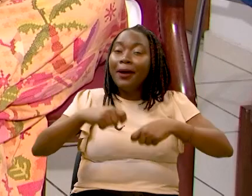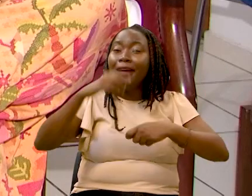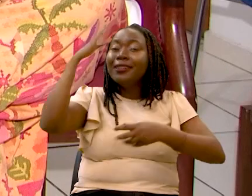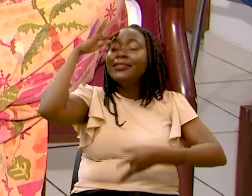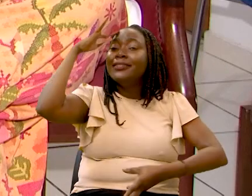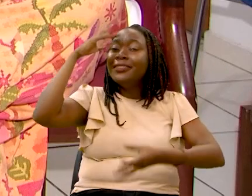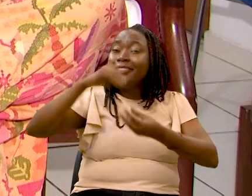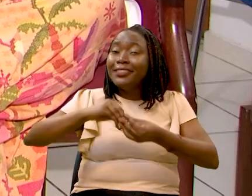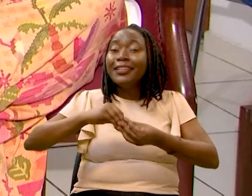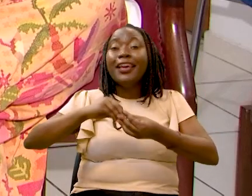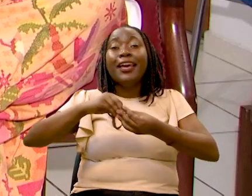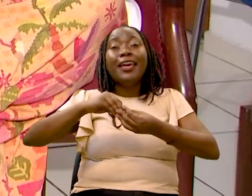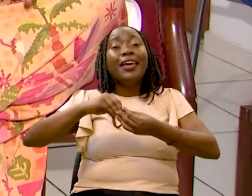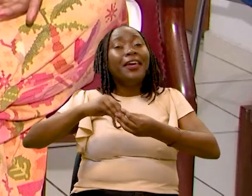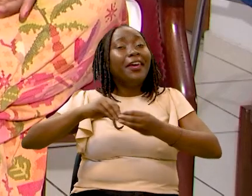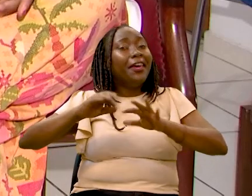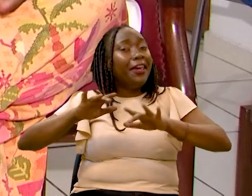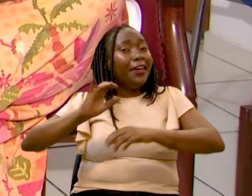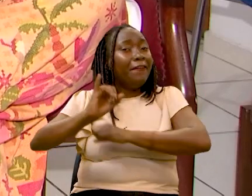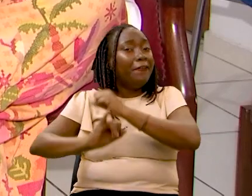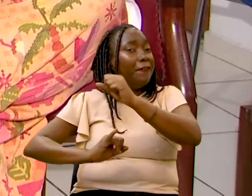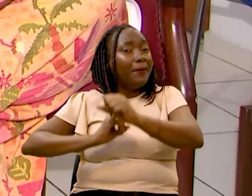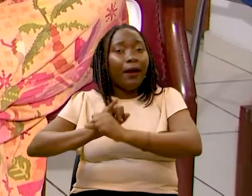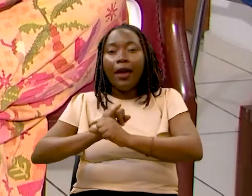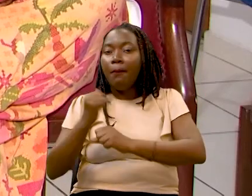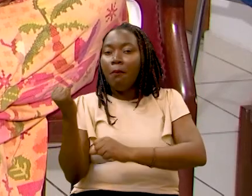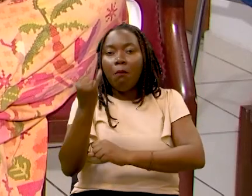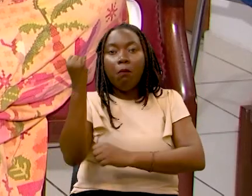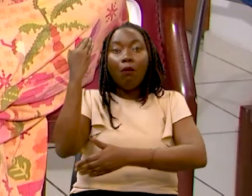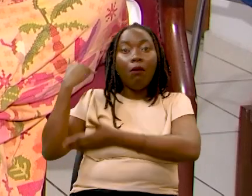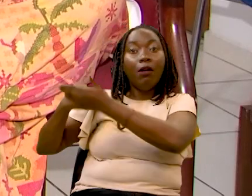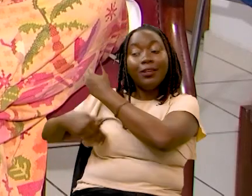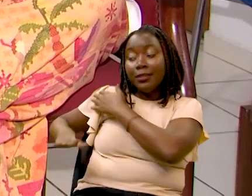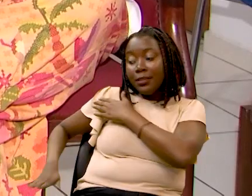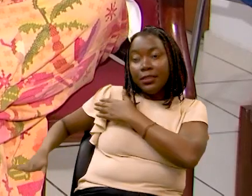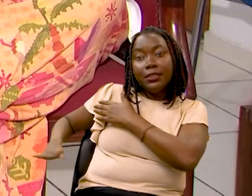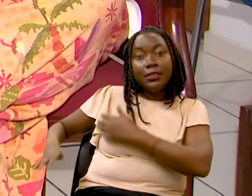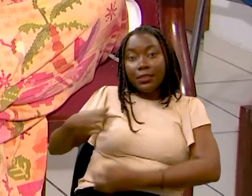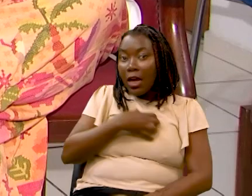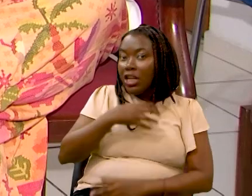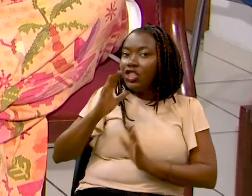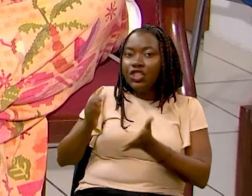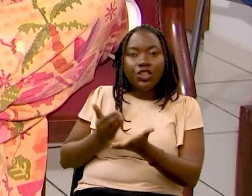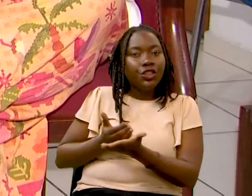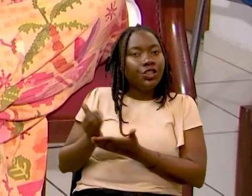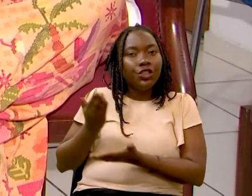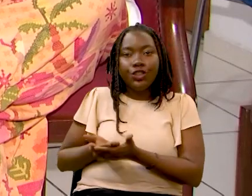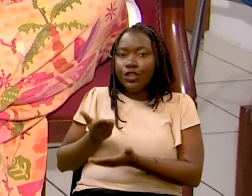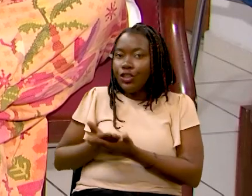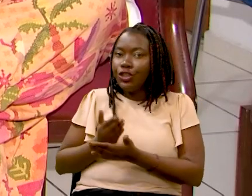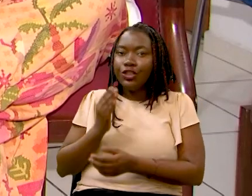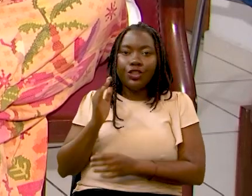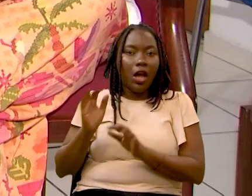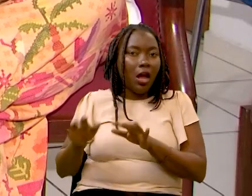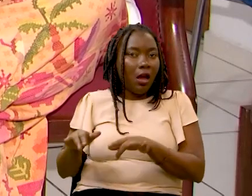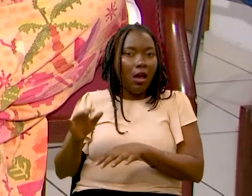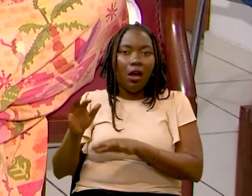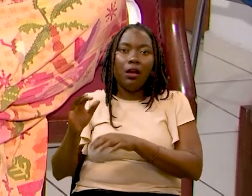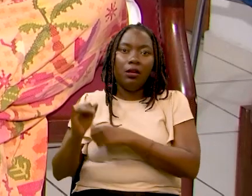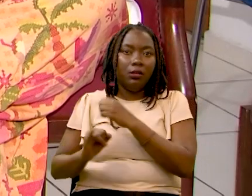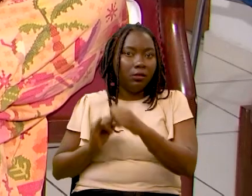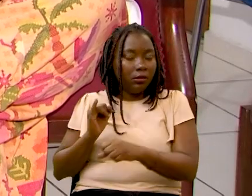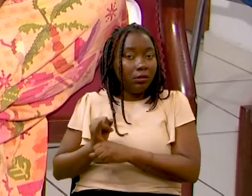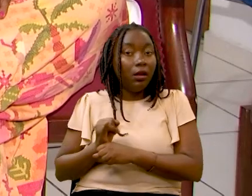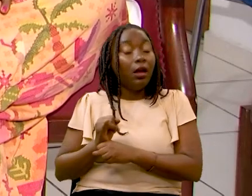à possibilidade de entender que a informática era importante desde a minha infância na Bahia, eu já estudava informática, né? Os